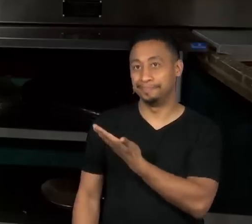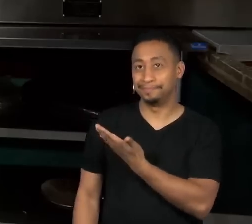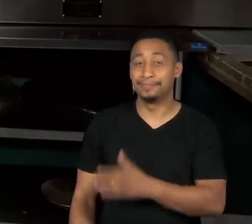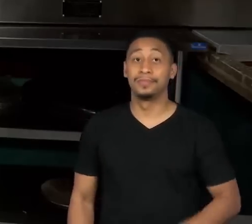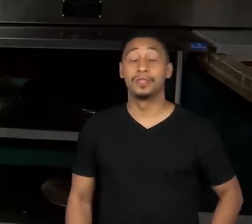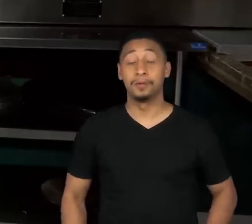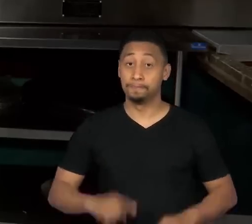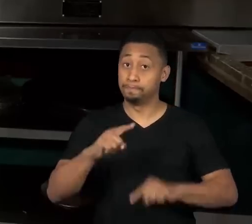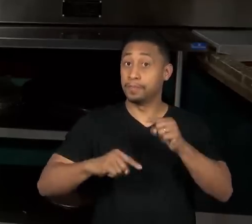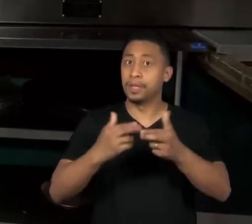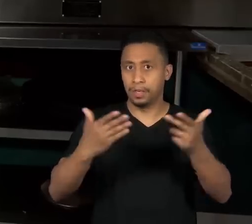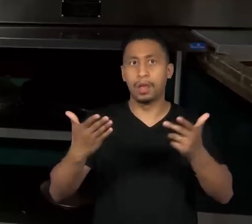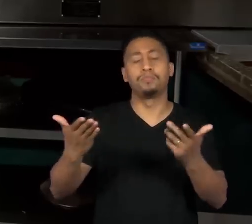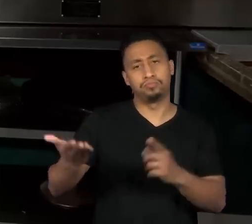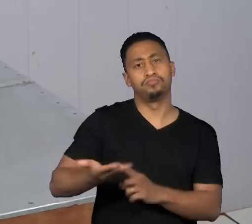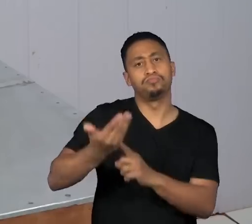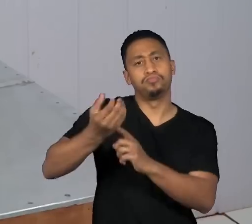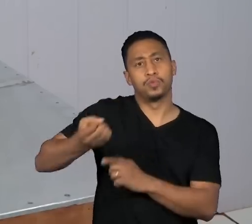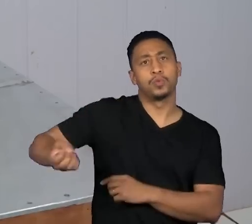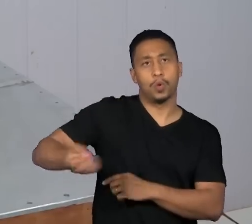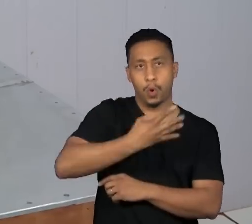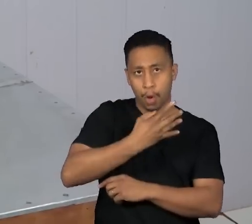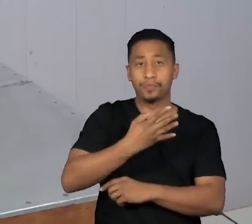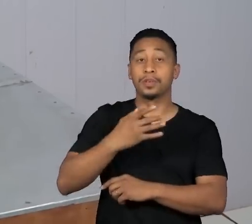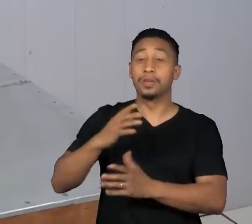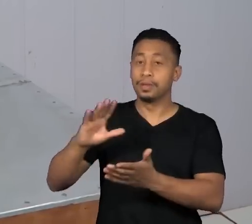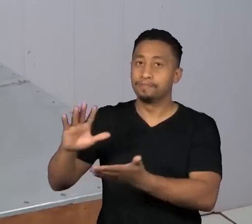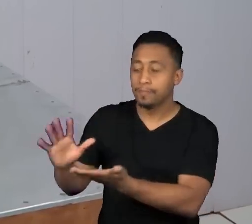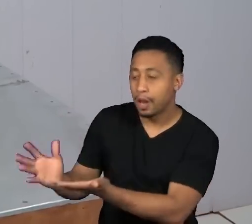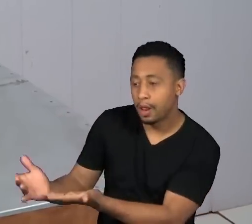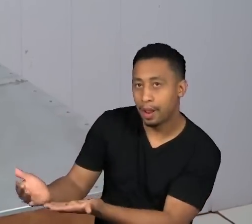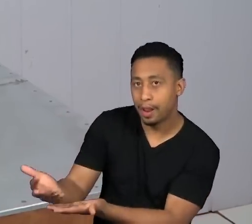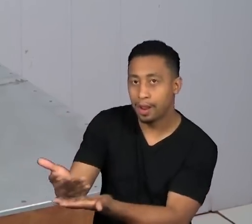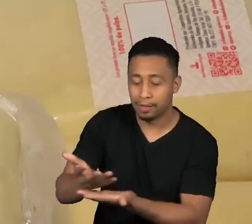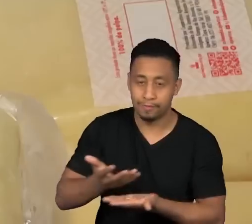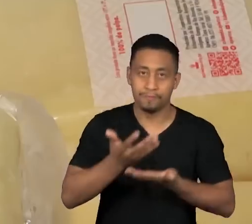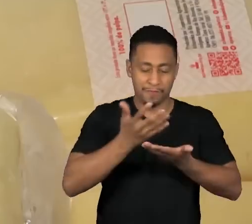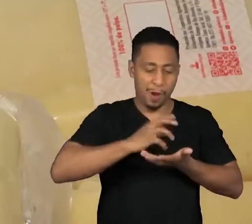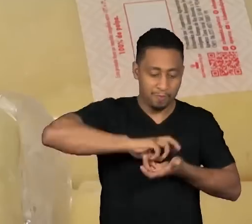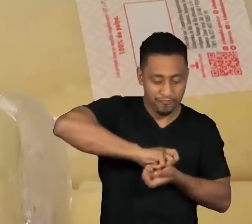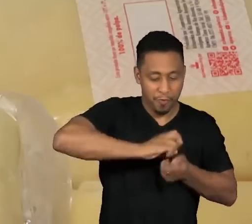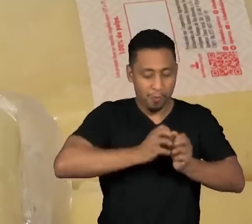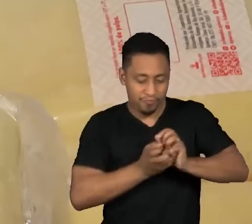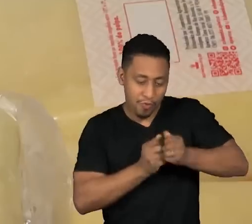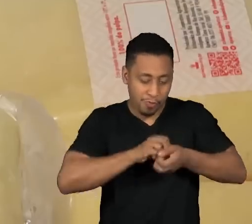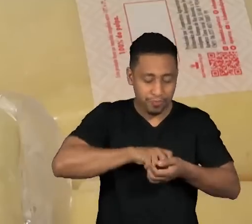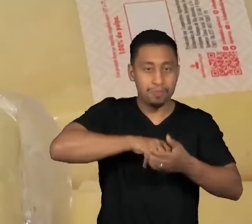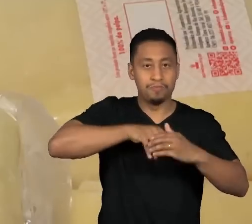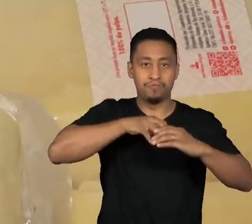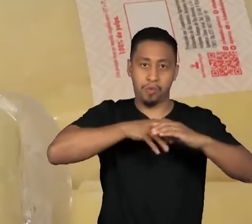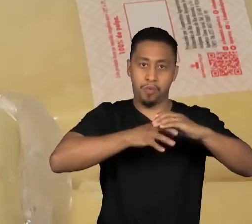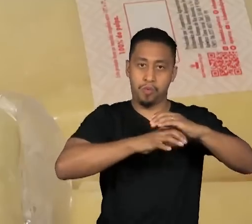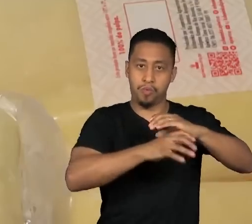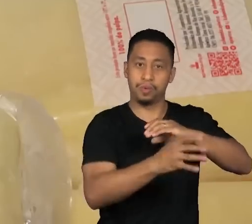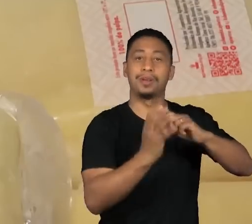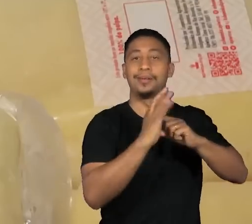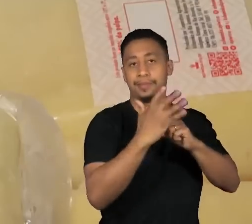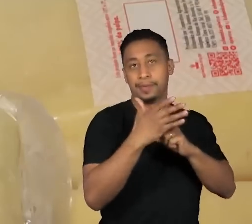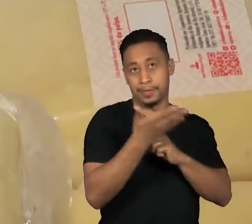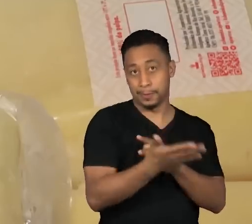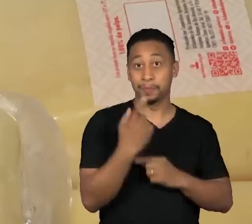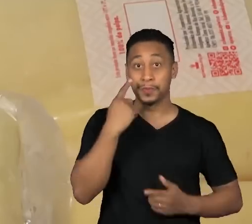Equipamentos modernos processam o que é colhido na mata recuperada. Por enquanto, as polpas de açaí